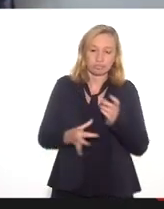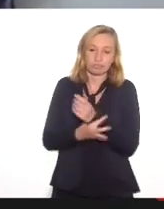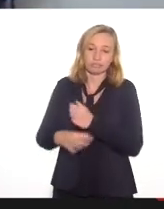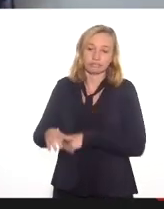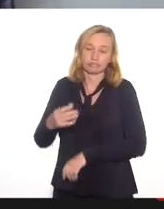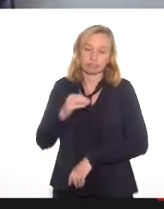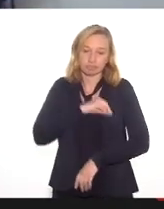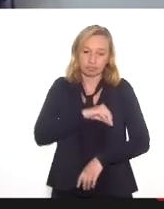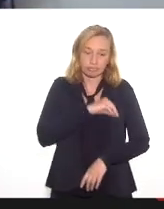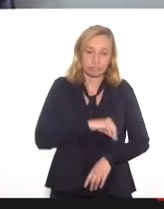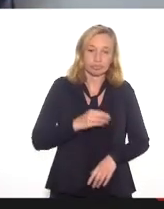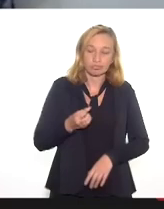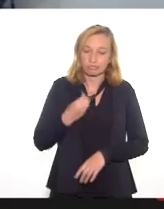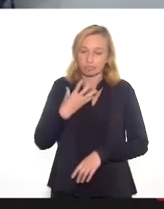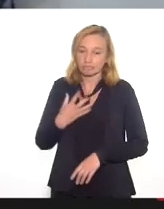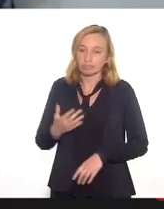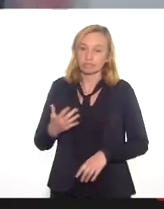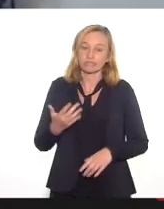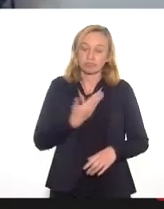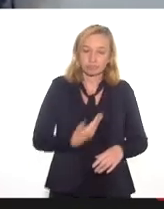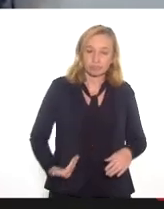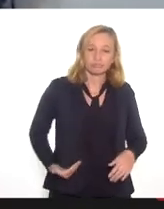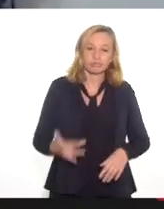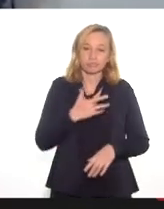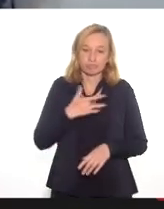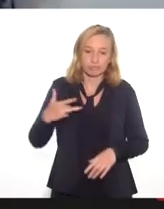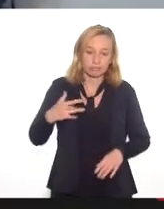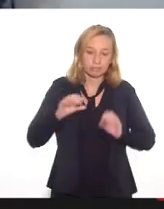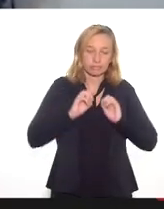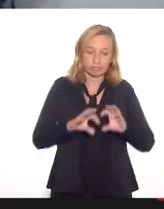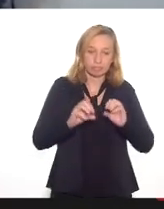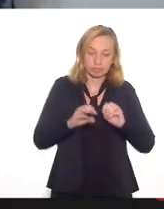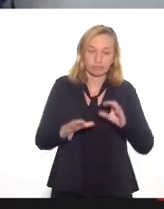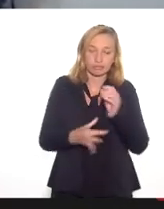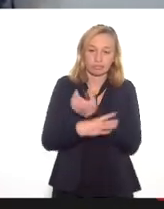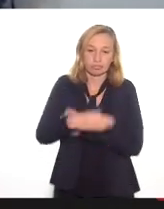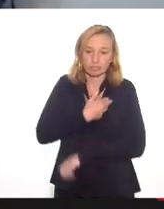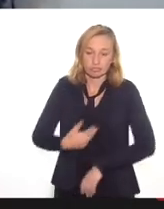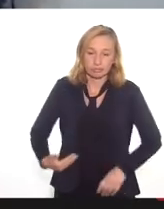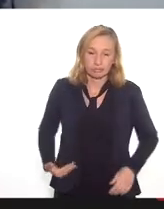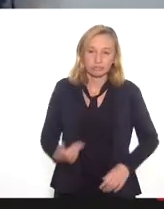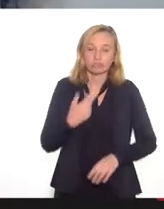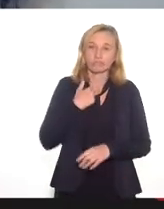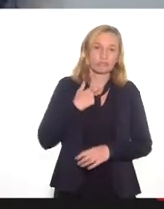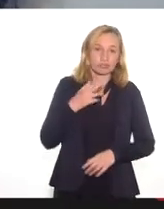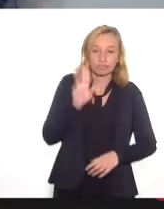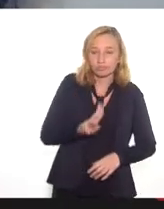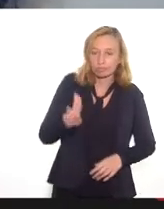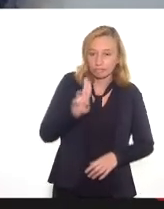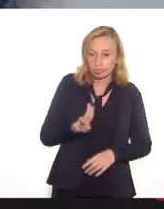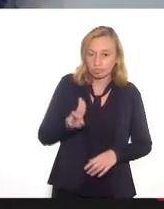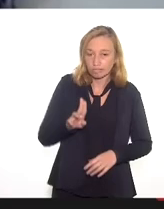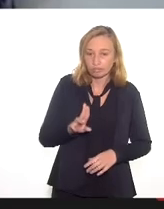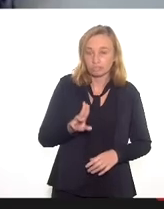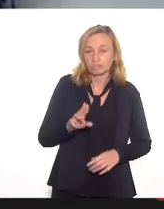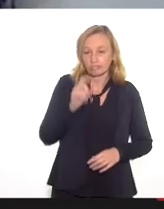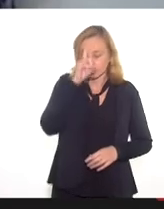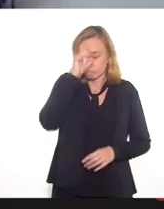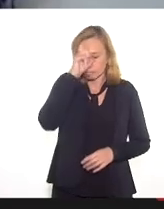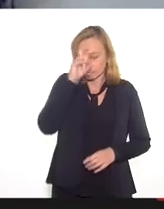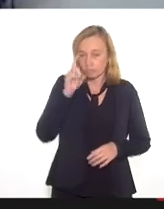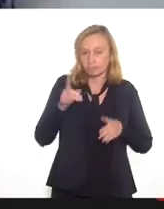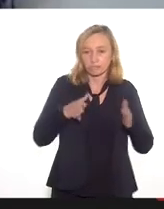público como é saúde educação segurança pública inclusive você pode não fazer o uso do hospital público num